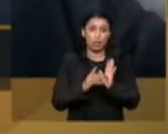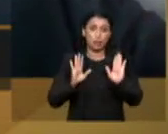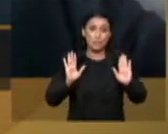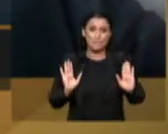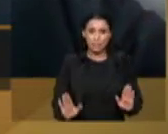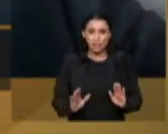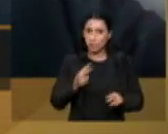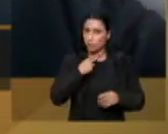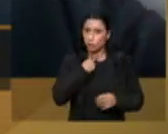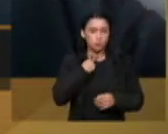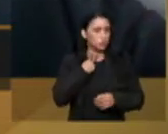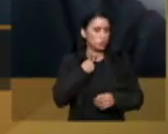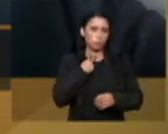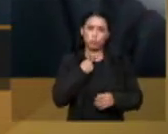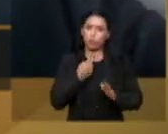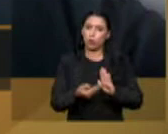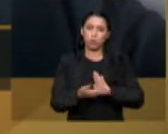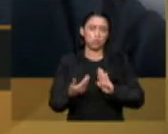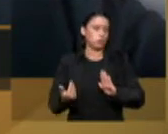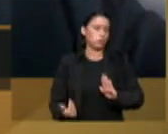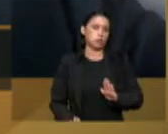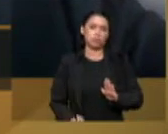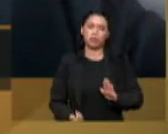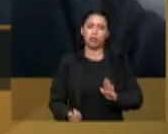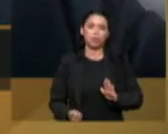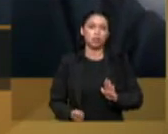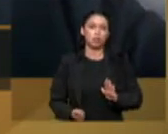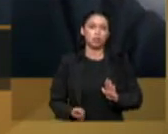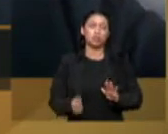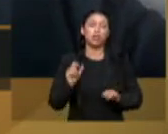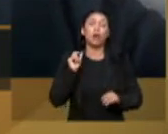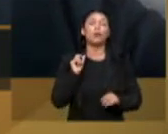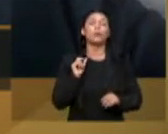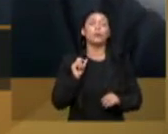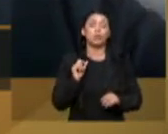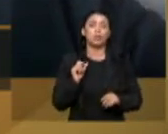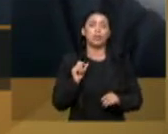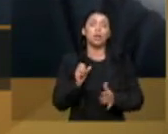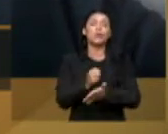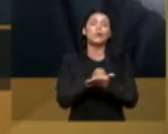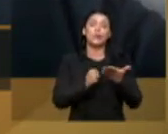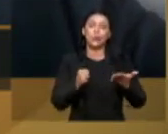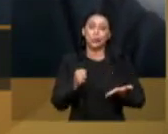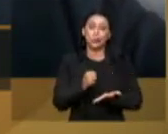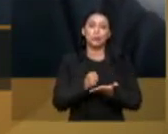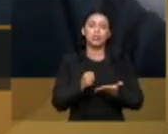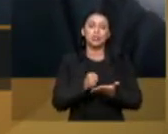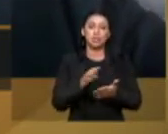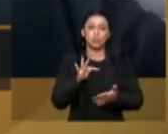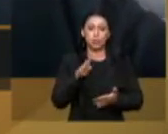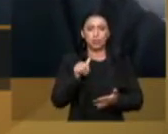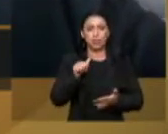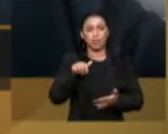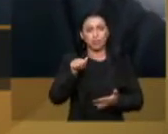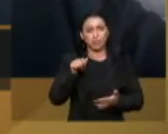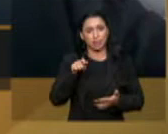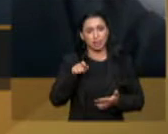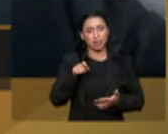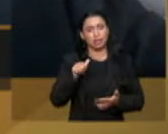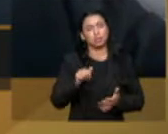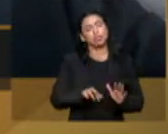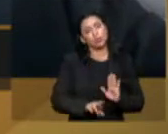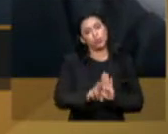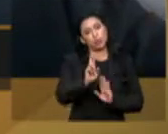Mas não se pode afastar daqui a incidência do princípio da taxação com